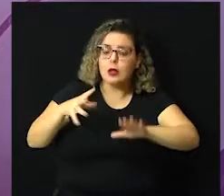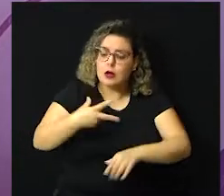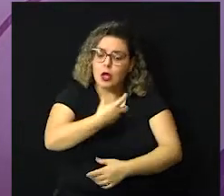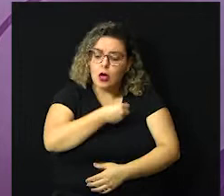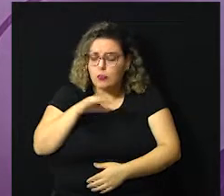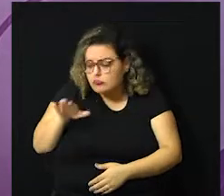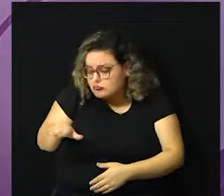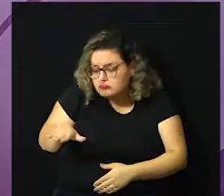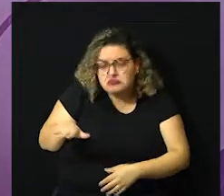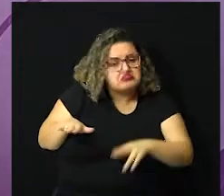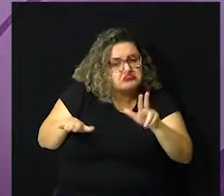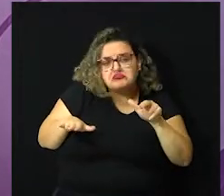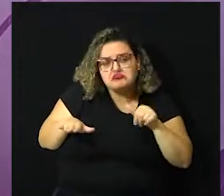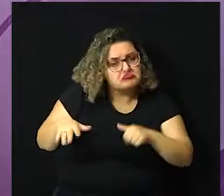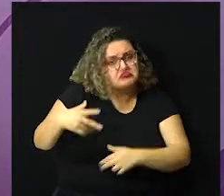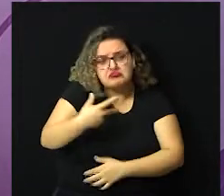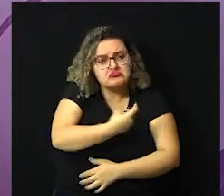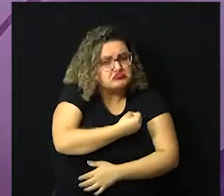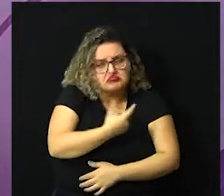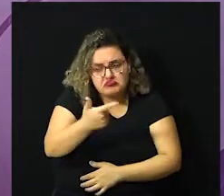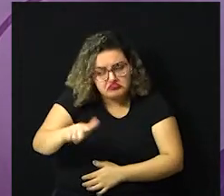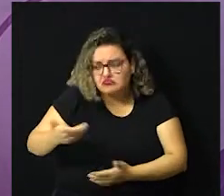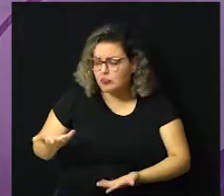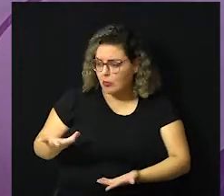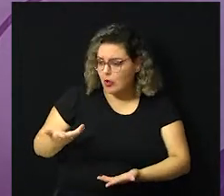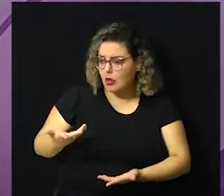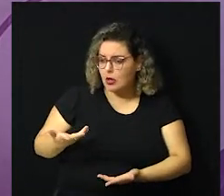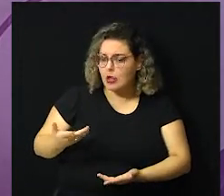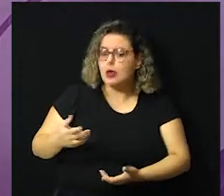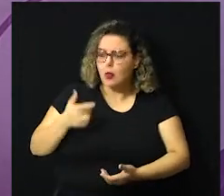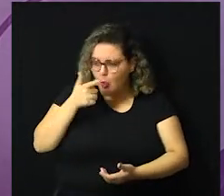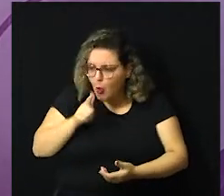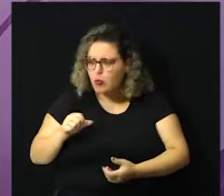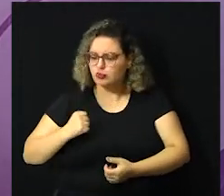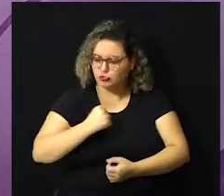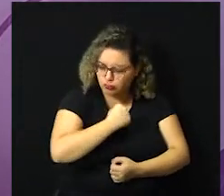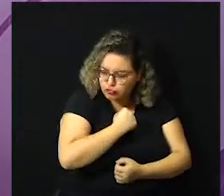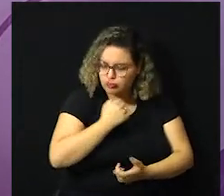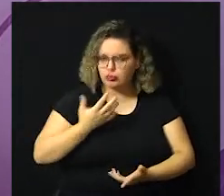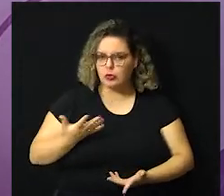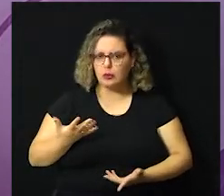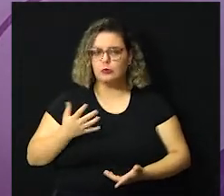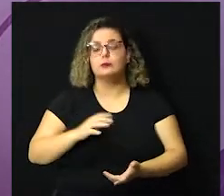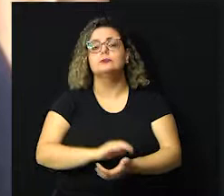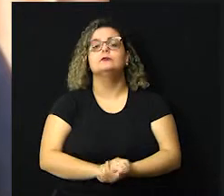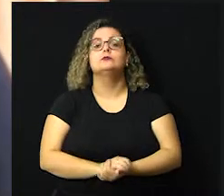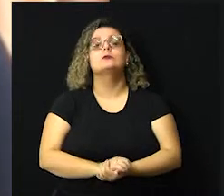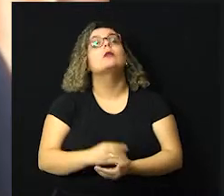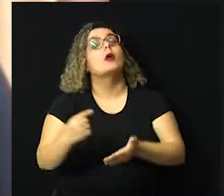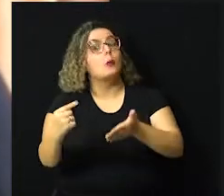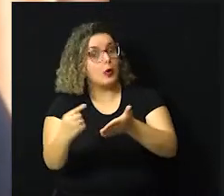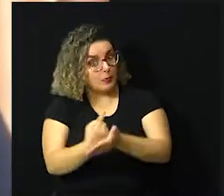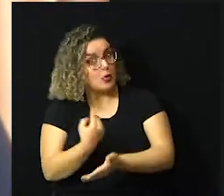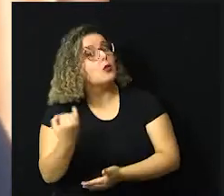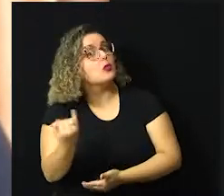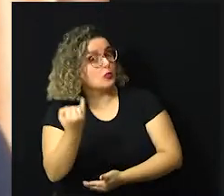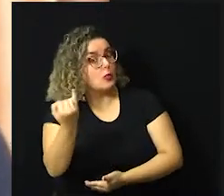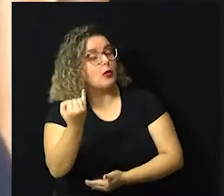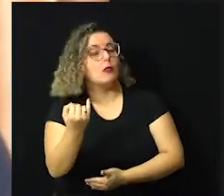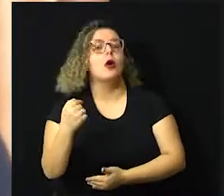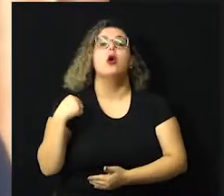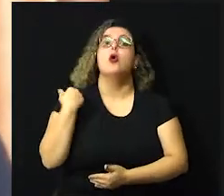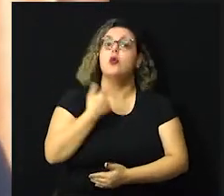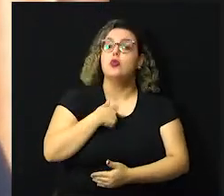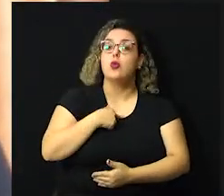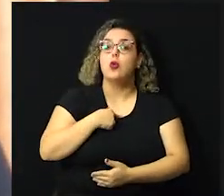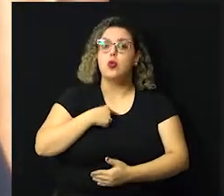quando é pequenininho e depois nunca mais toma. Significa que ainda continua protegido? Essa é uma pergunta muito interessante. O nosso